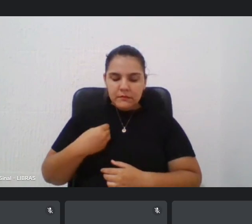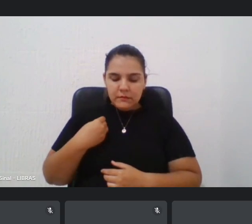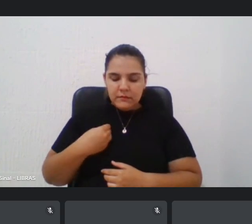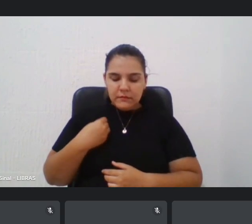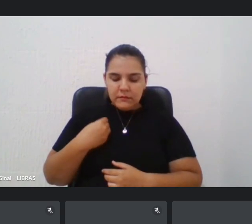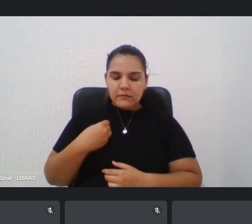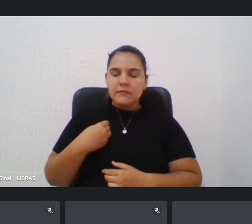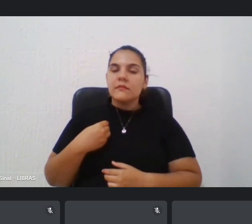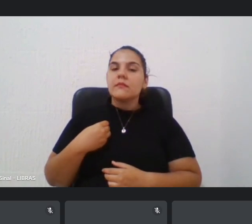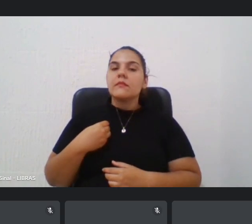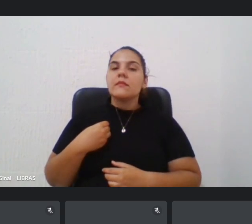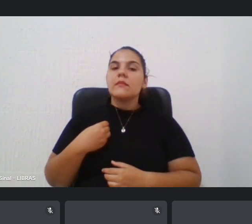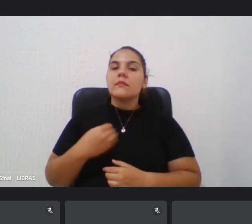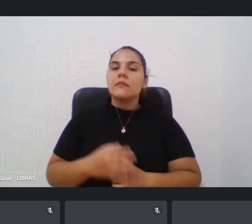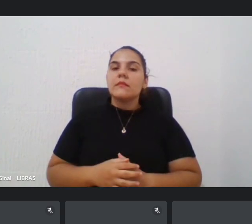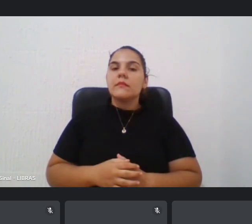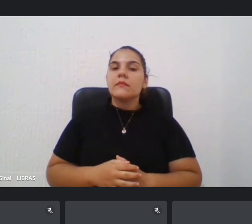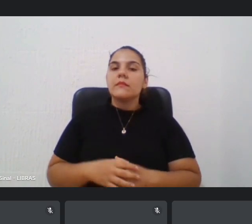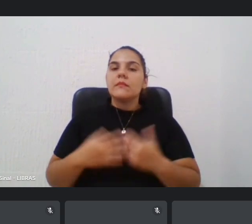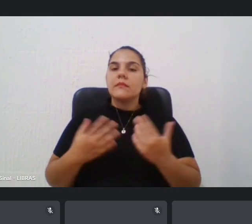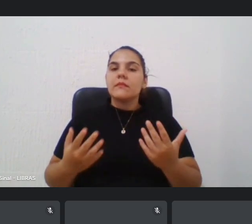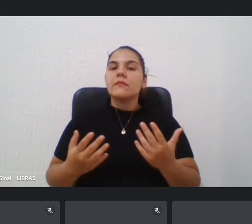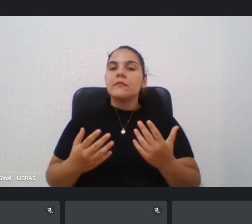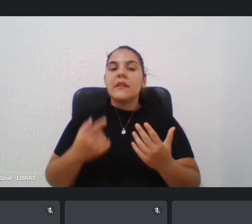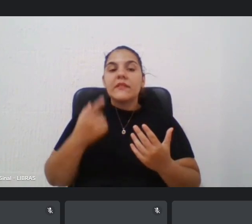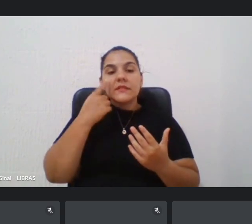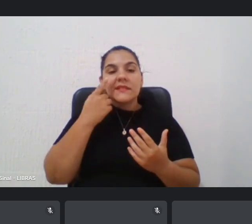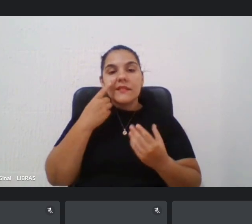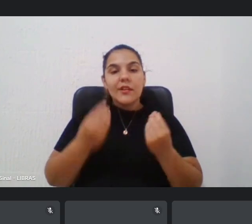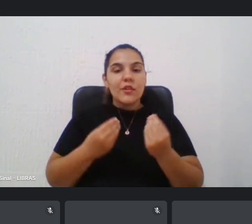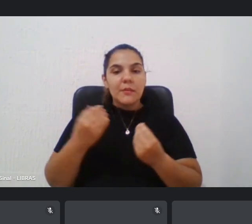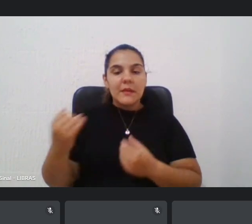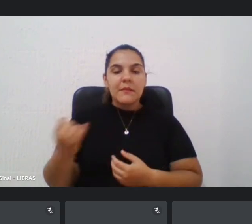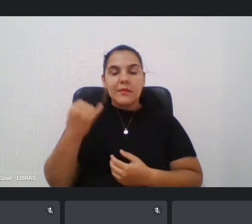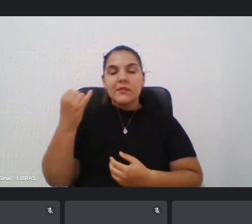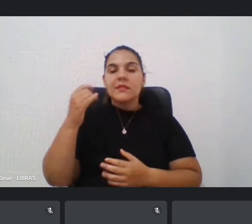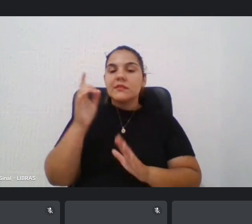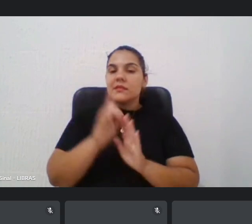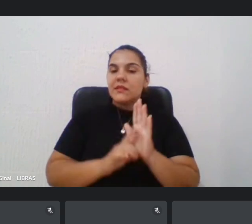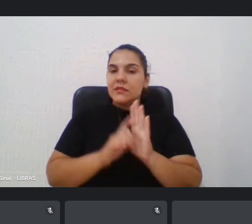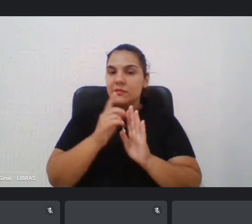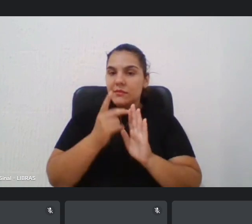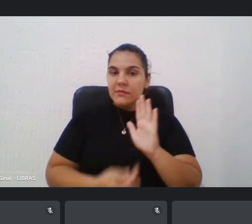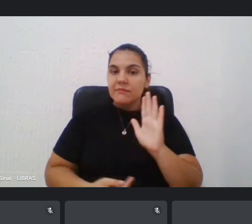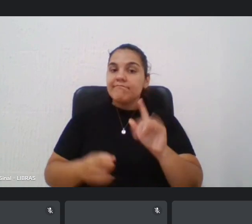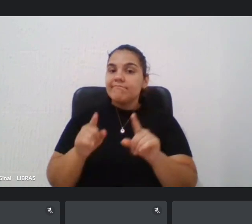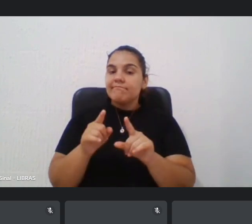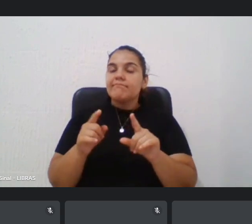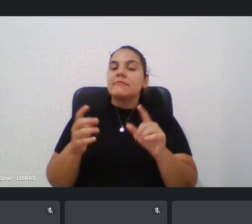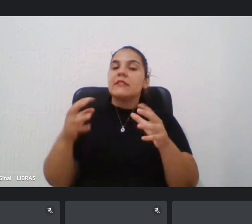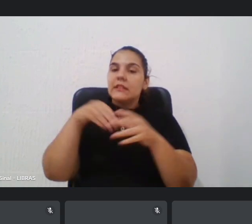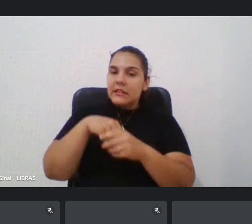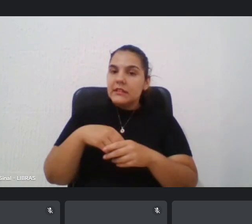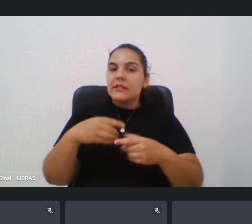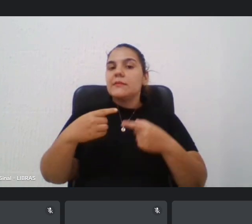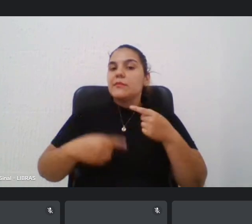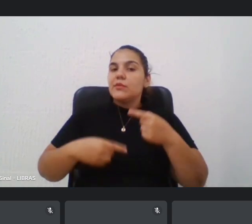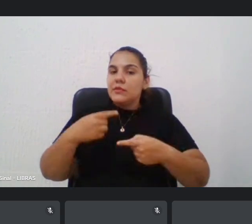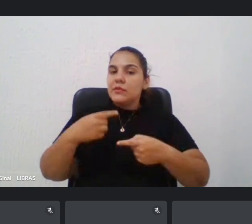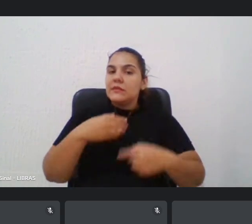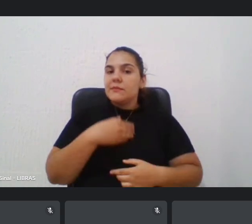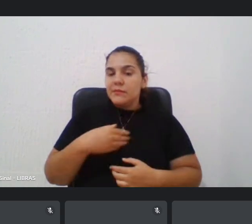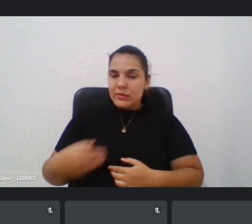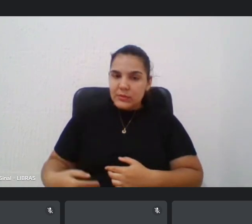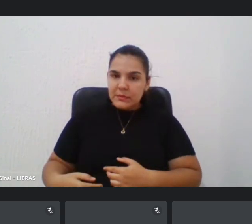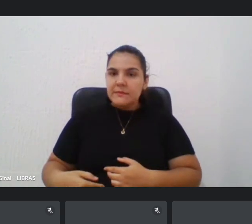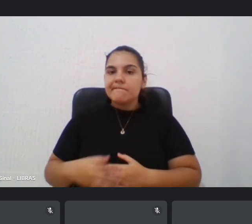Para você ver o que é a importância dos direitos humanos e políticas públicas afirmativas, o BPC. Ele